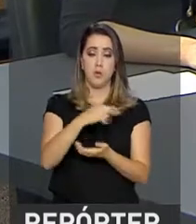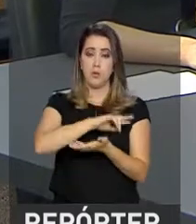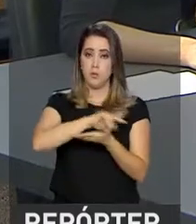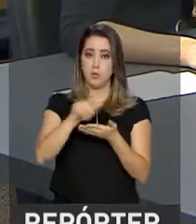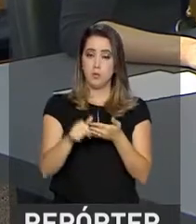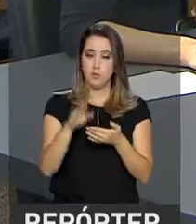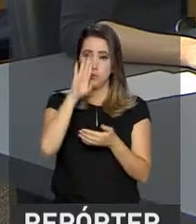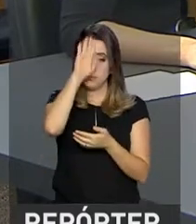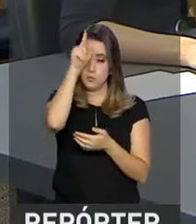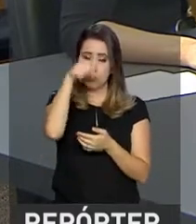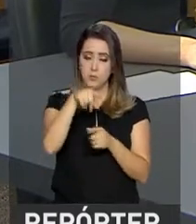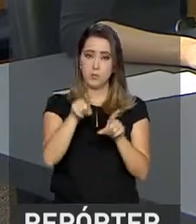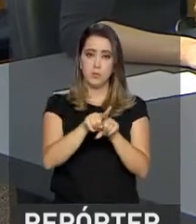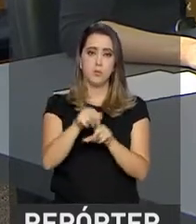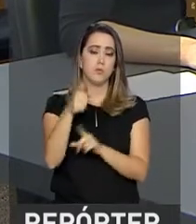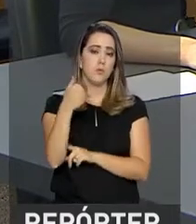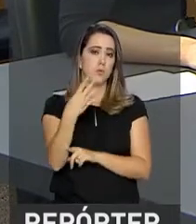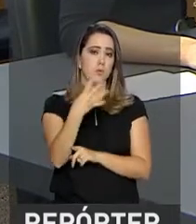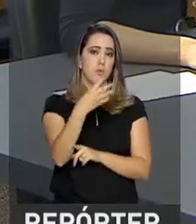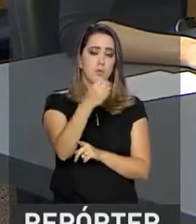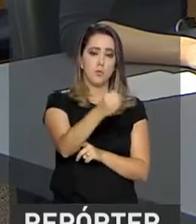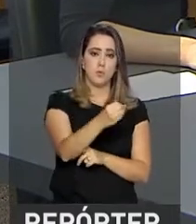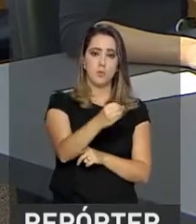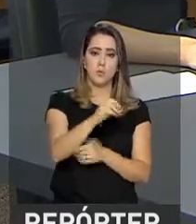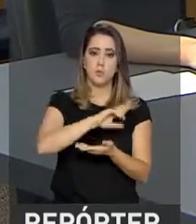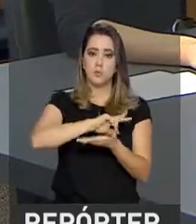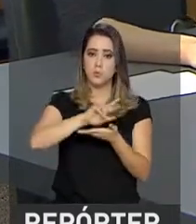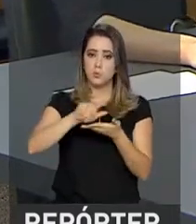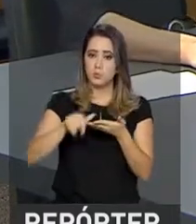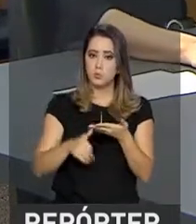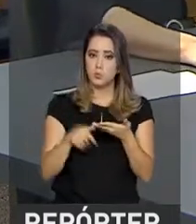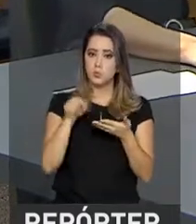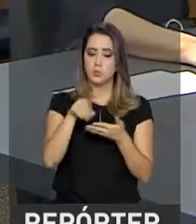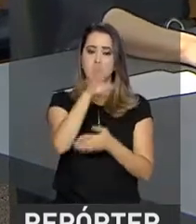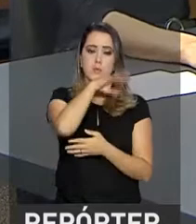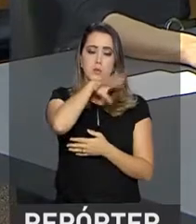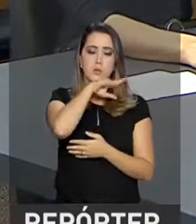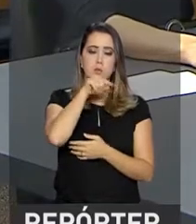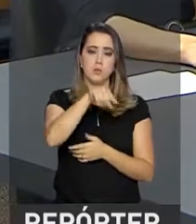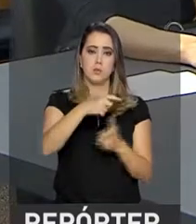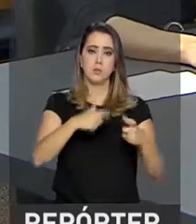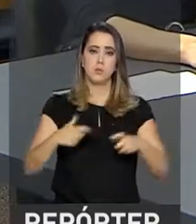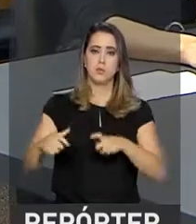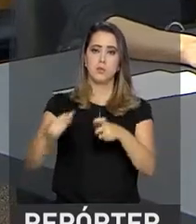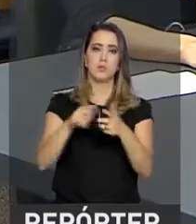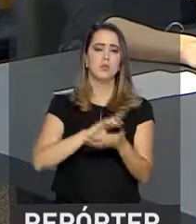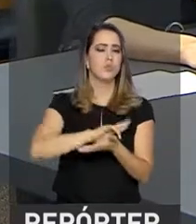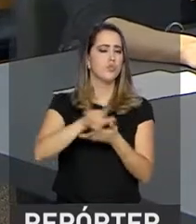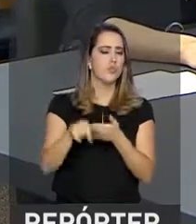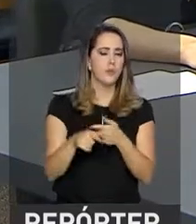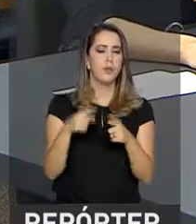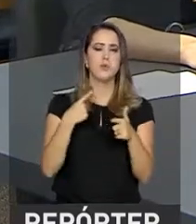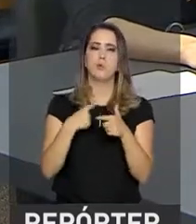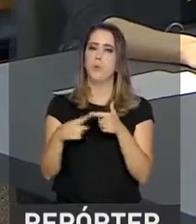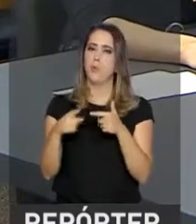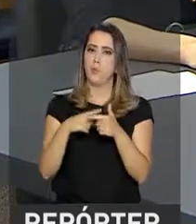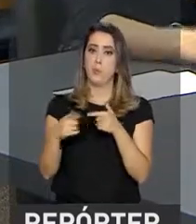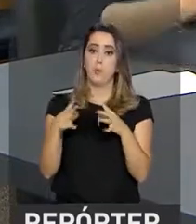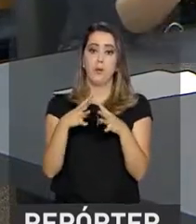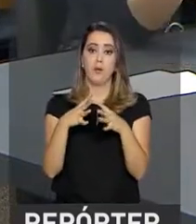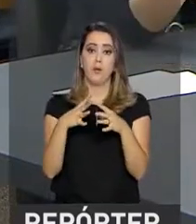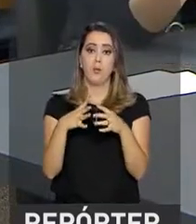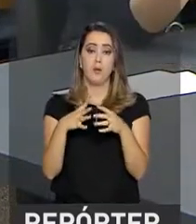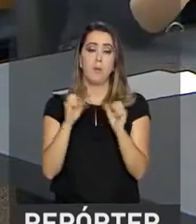e 140 tipo de molusco nessas vias muitos inclusive ameaçado de extinção